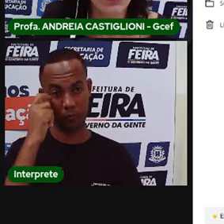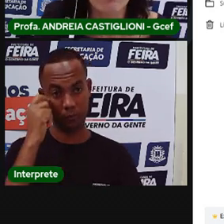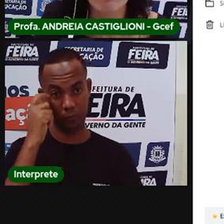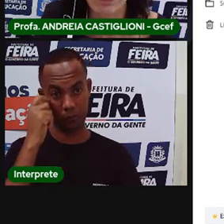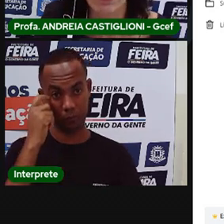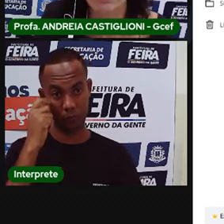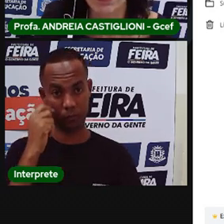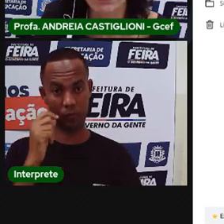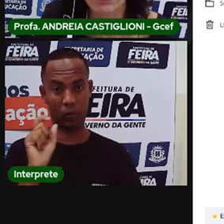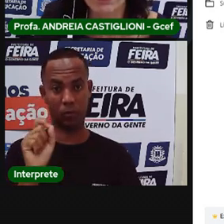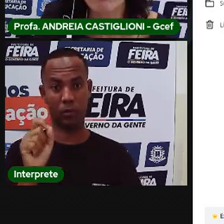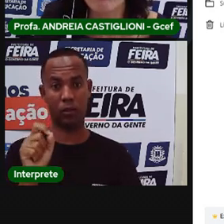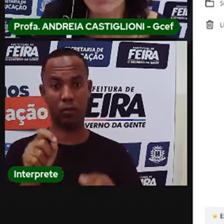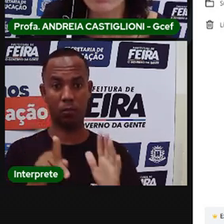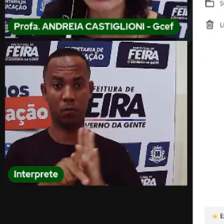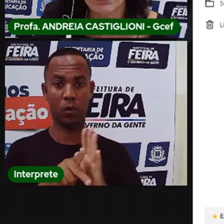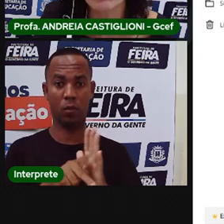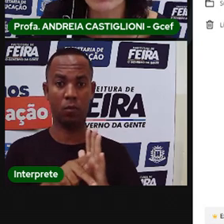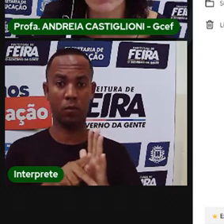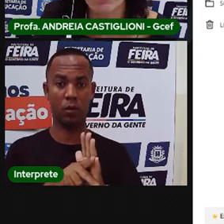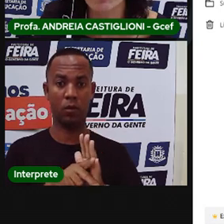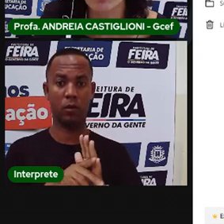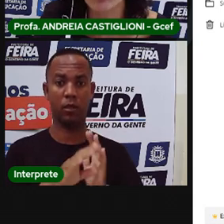do Canva, que é Canva,